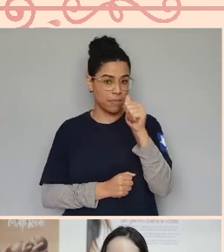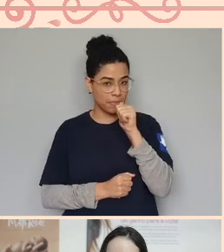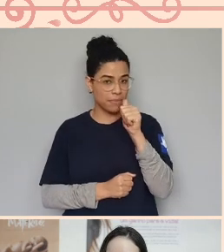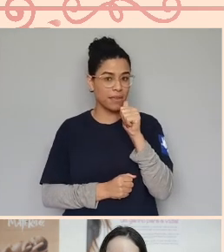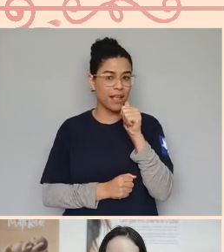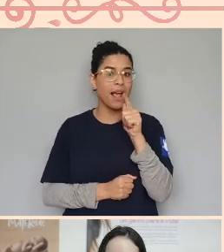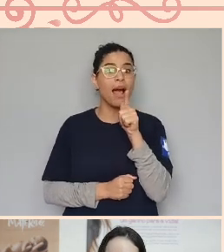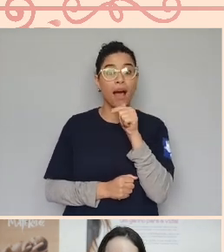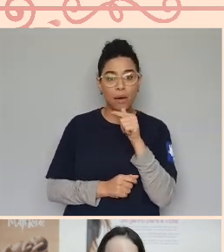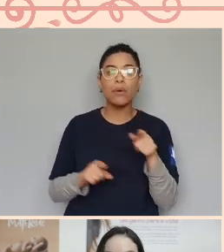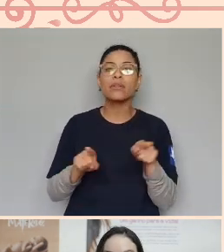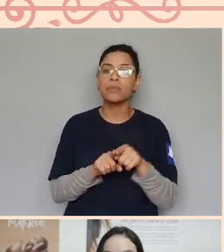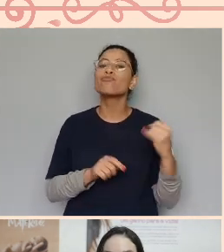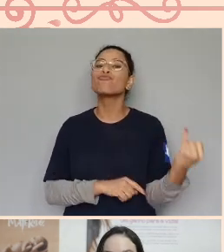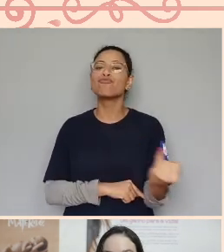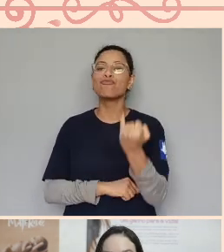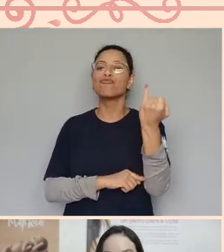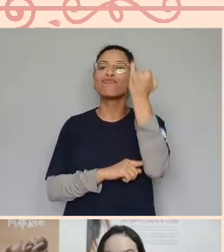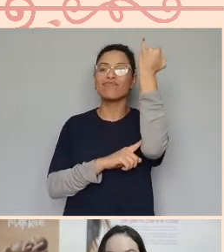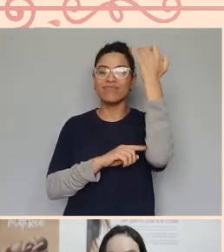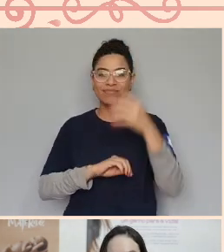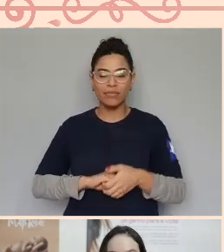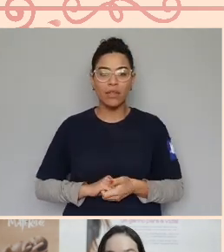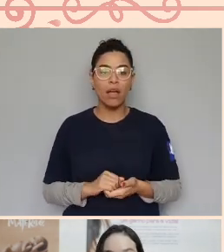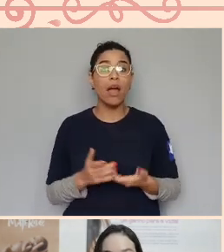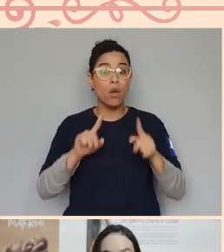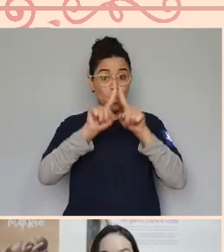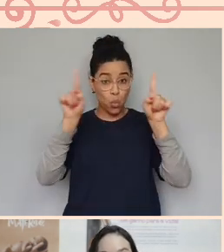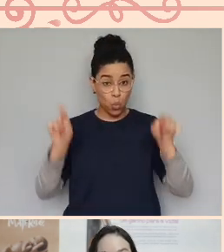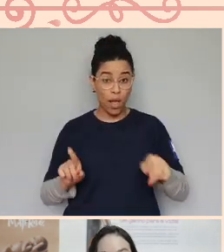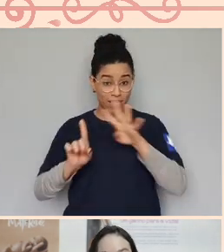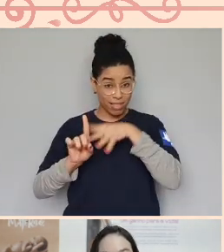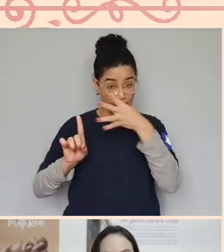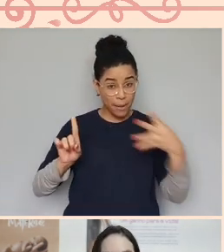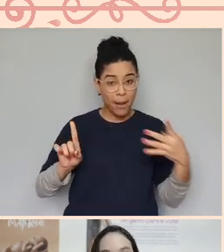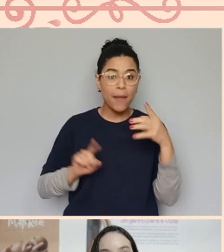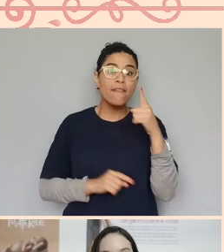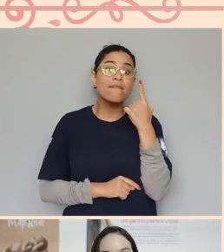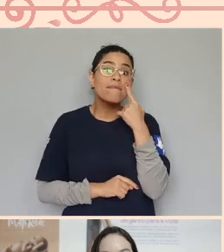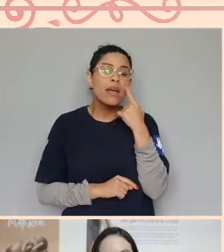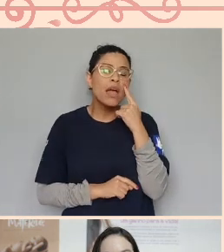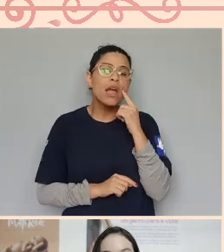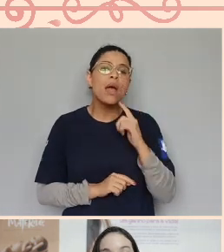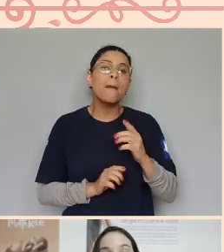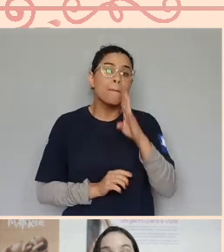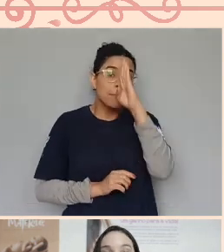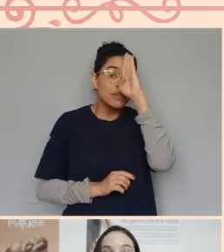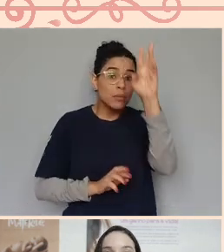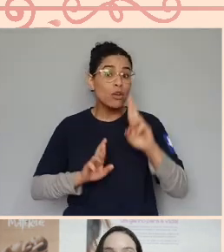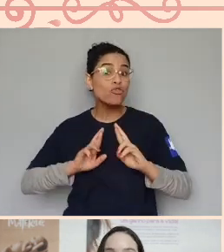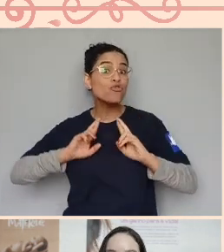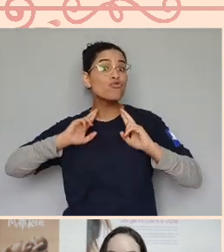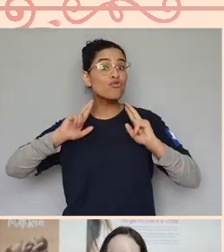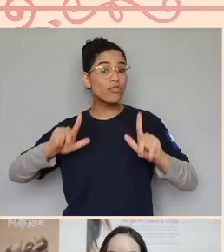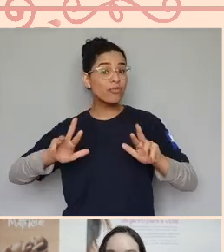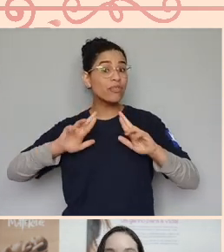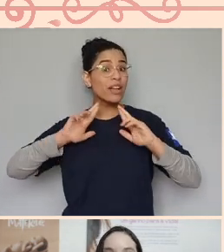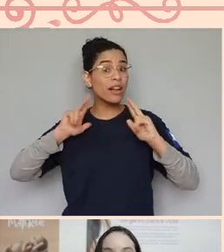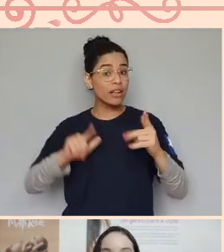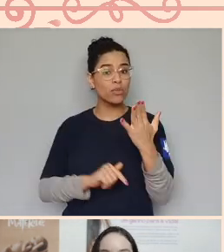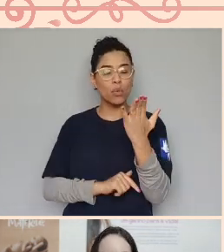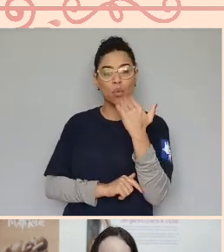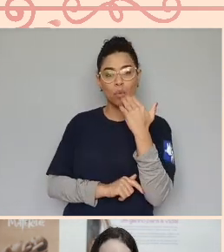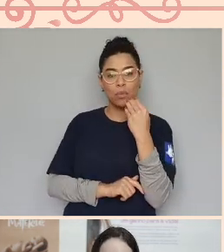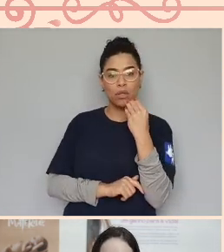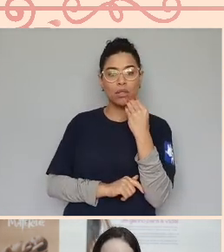importante. Aqui eu coloquei uma tabelinha para vocês verem as principais diferenças entre um alimento integral e um